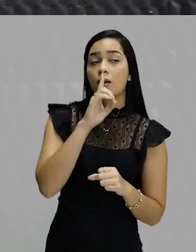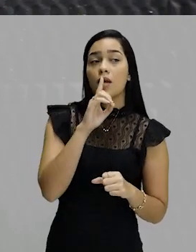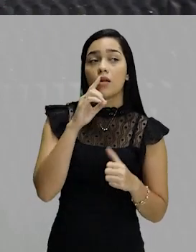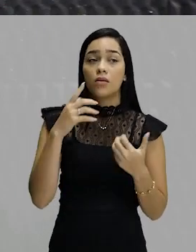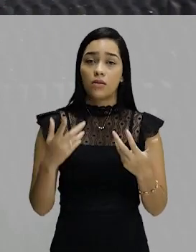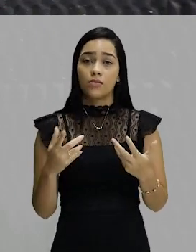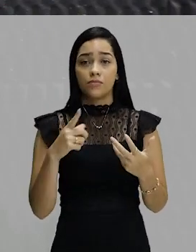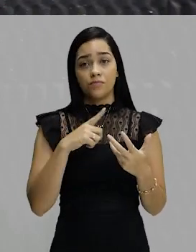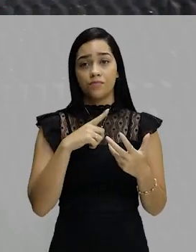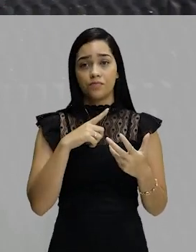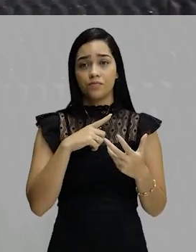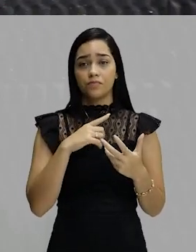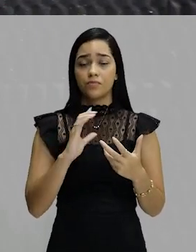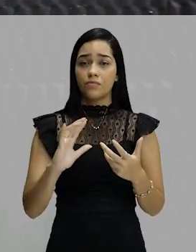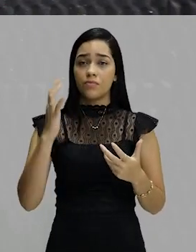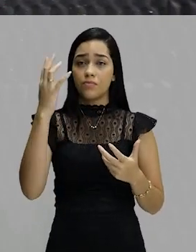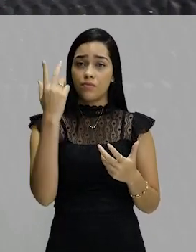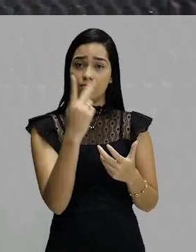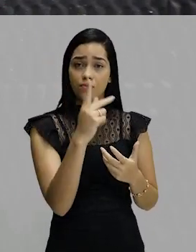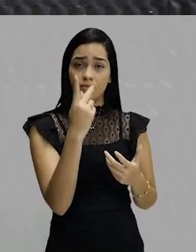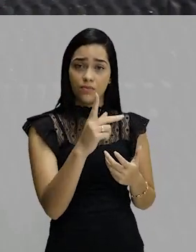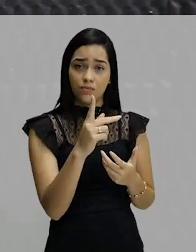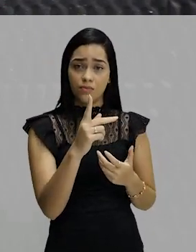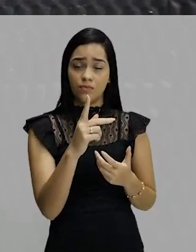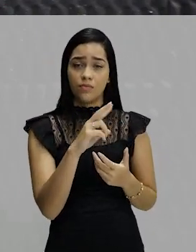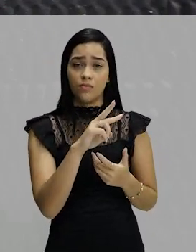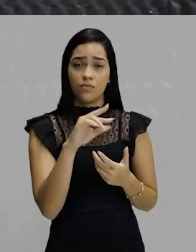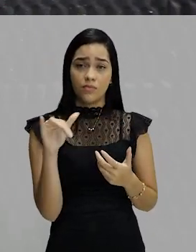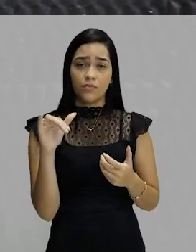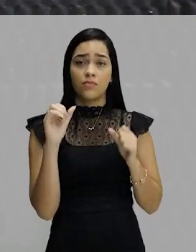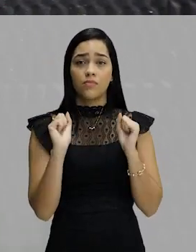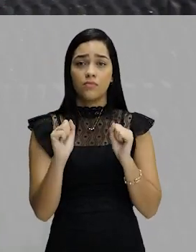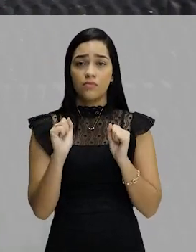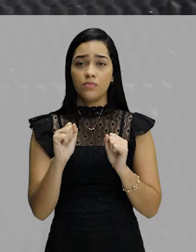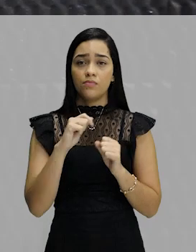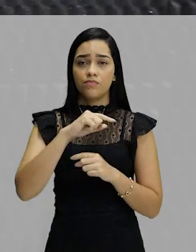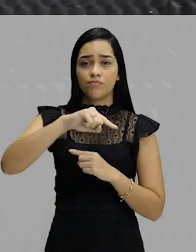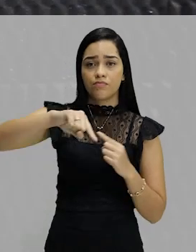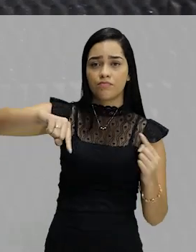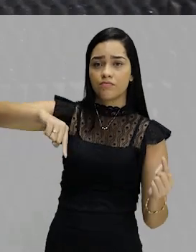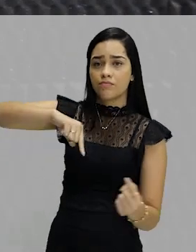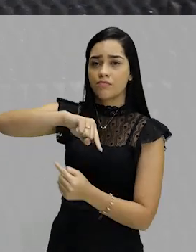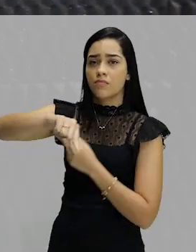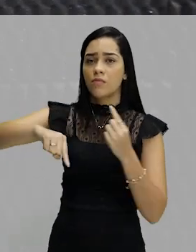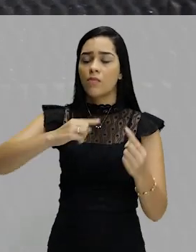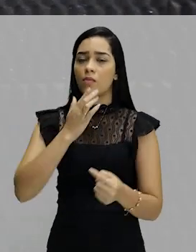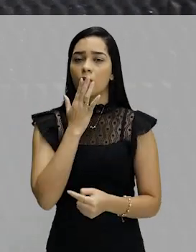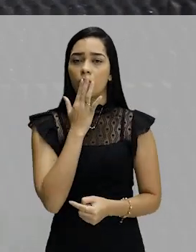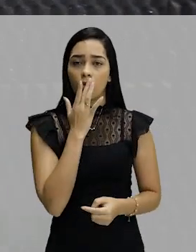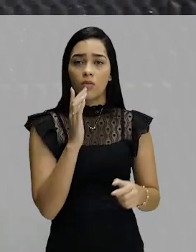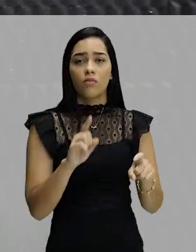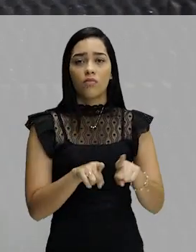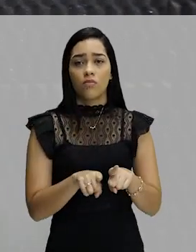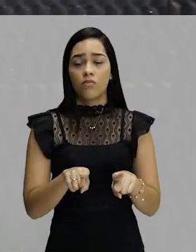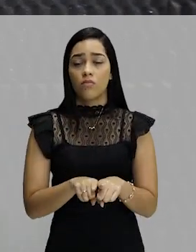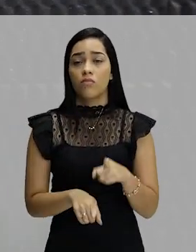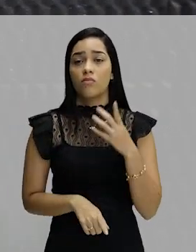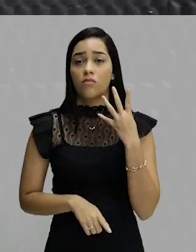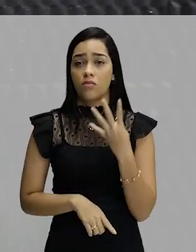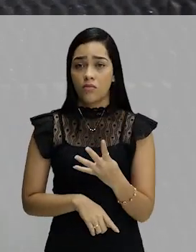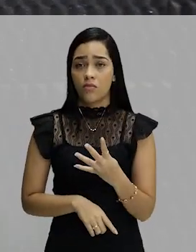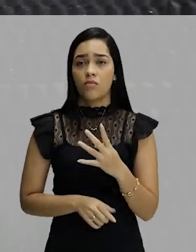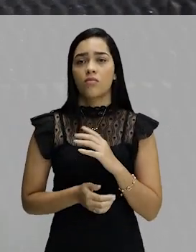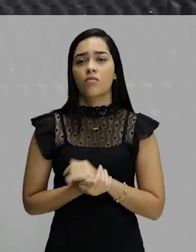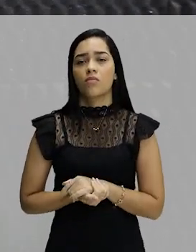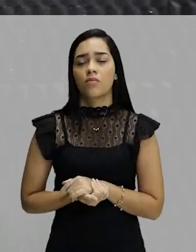Então, nessa situação aqui, dispor, eu posso permutar essas cores aqui também de 4